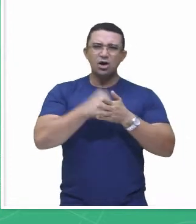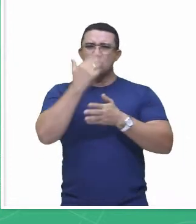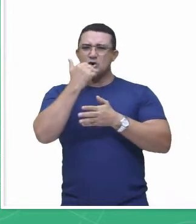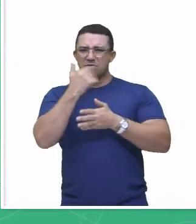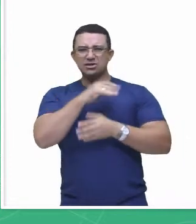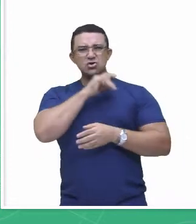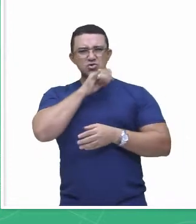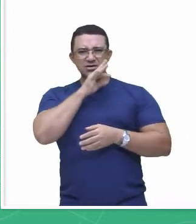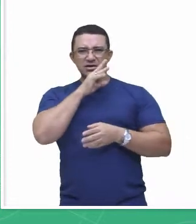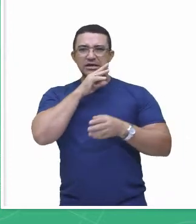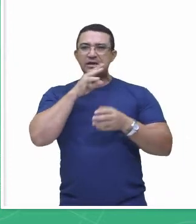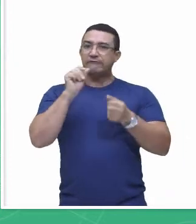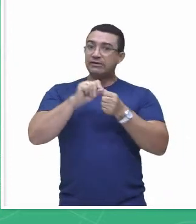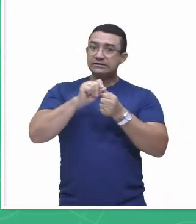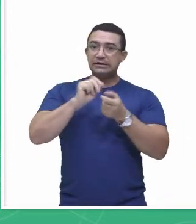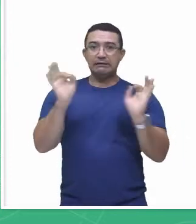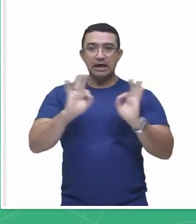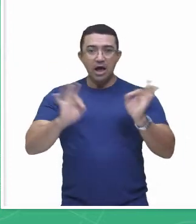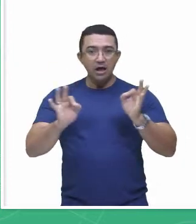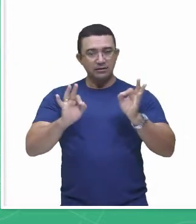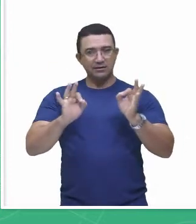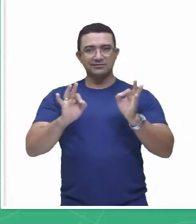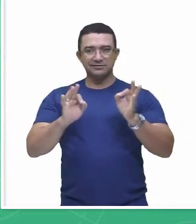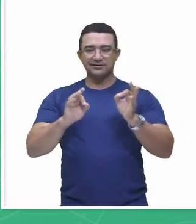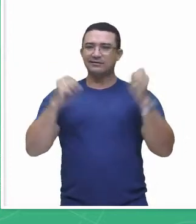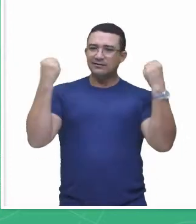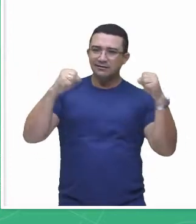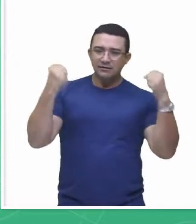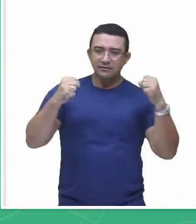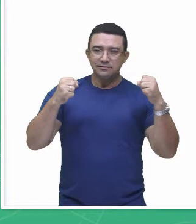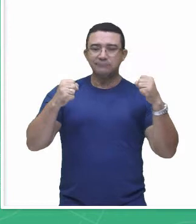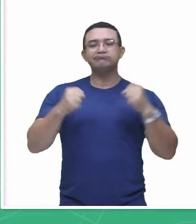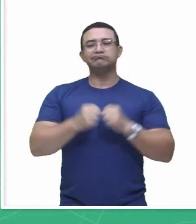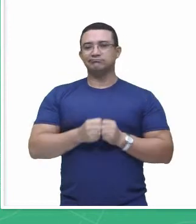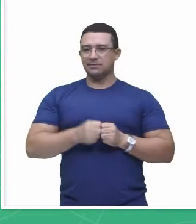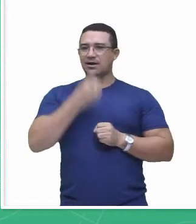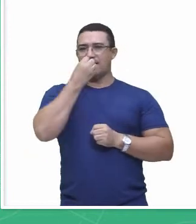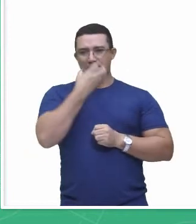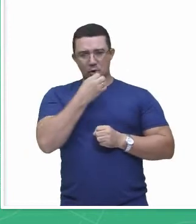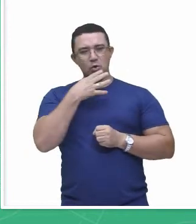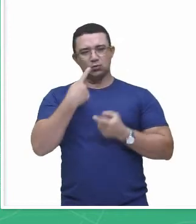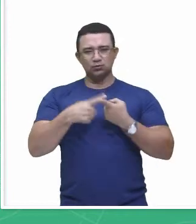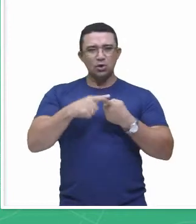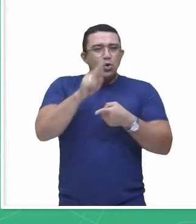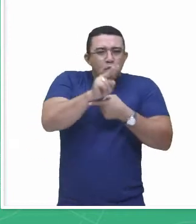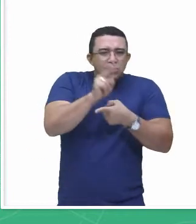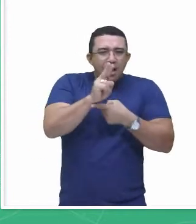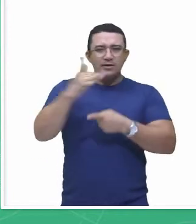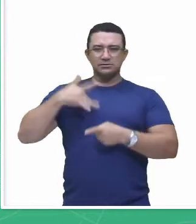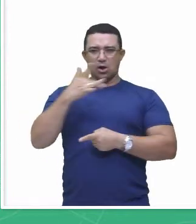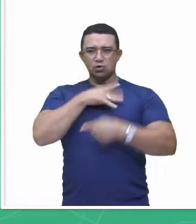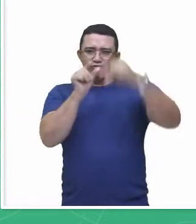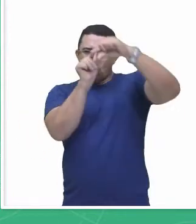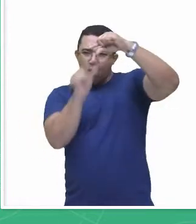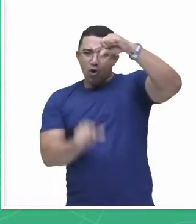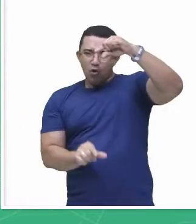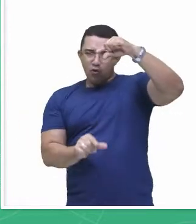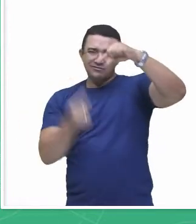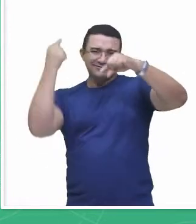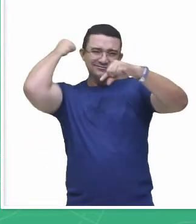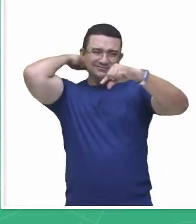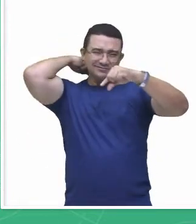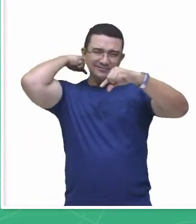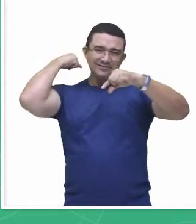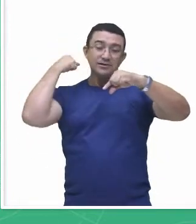e sedentarismo. Portanto, ter uma boa alimentação representa um cuidado para a saúde da coluna vertebral. E aí